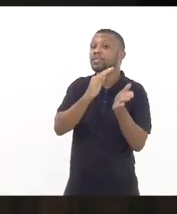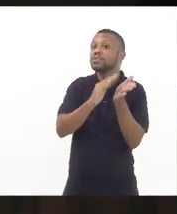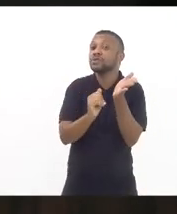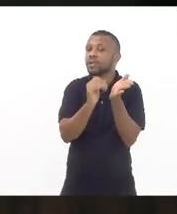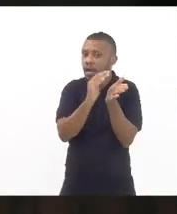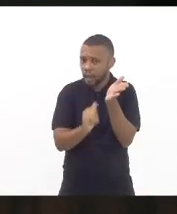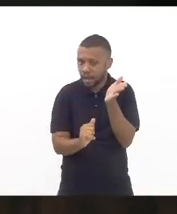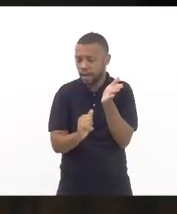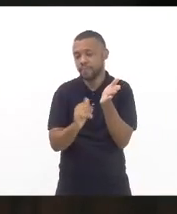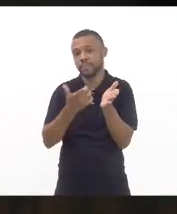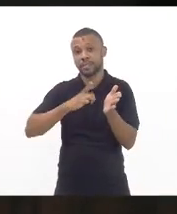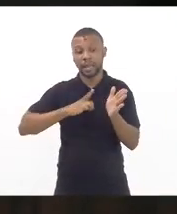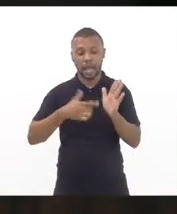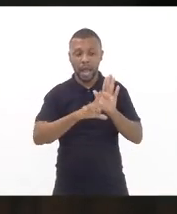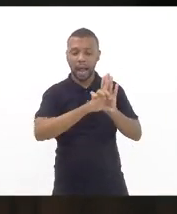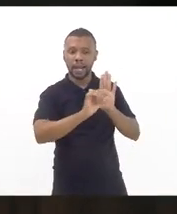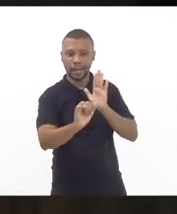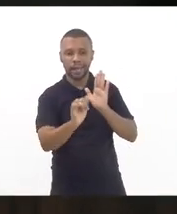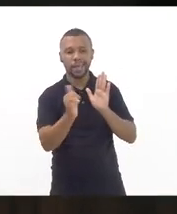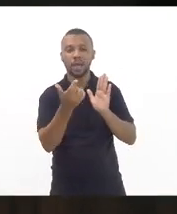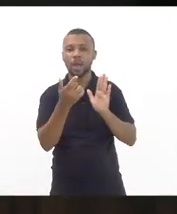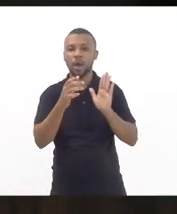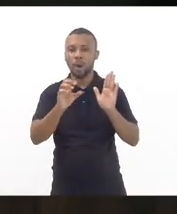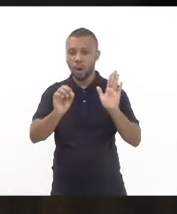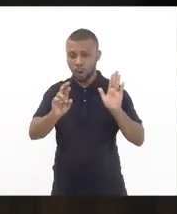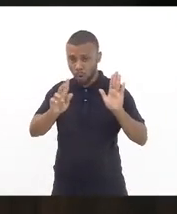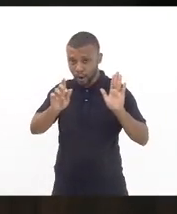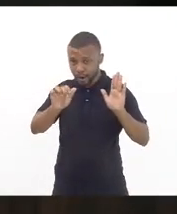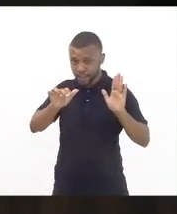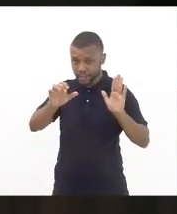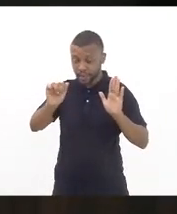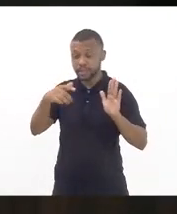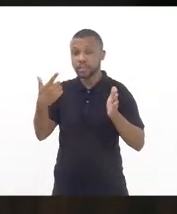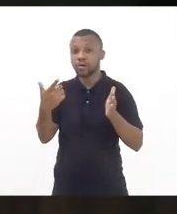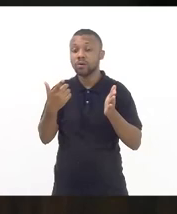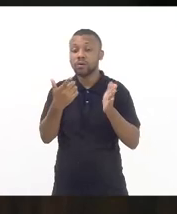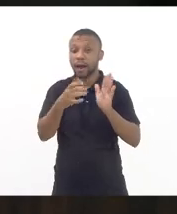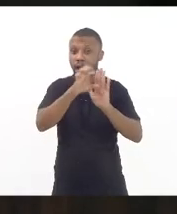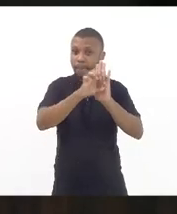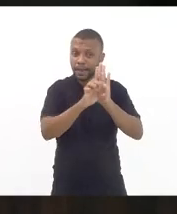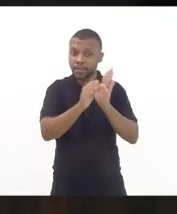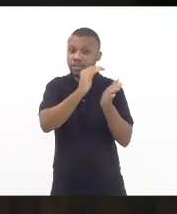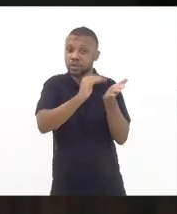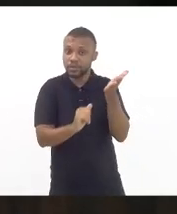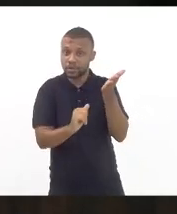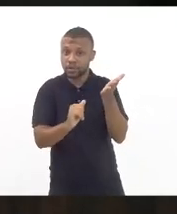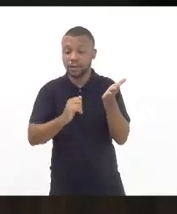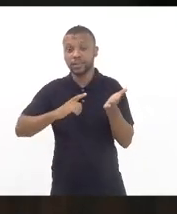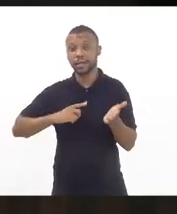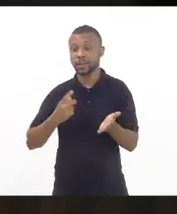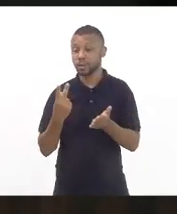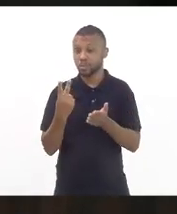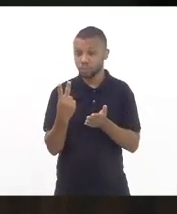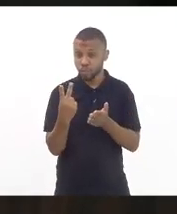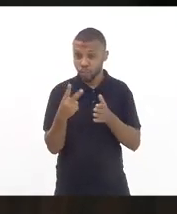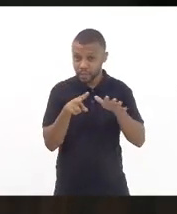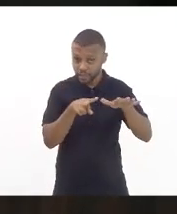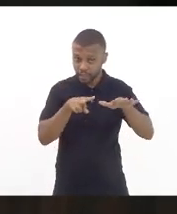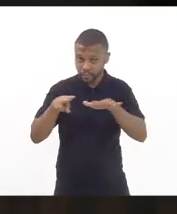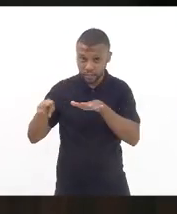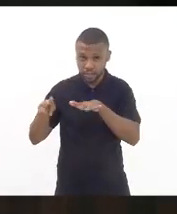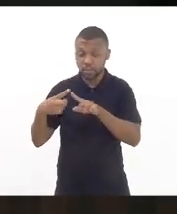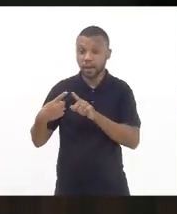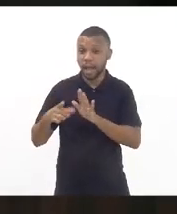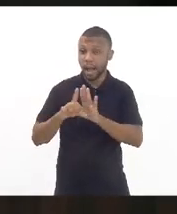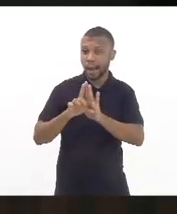diferente. Recebe as emendas do dia de hoje, ficam 2 semanas para produzir emenda, porque a lei orgânica não tem impacto,